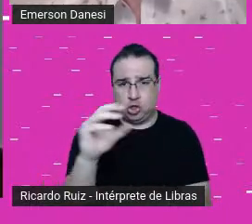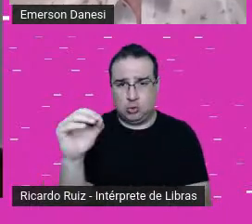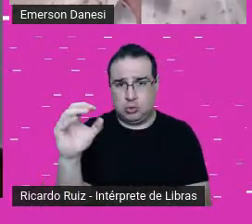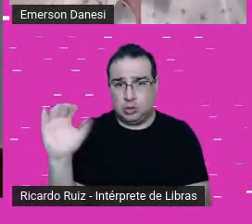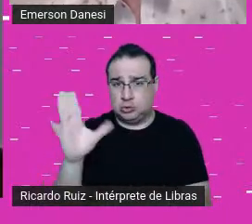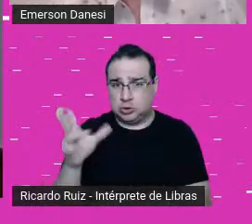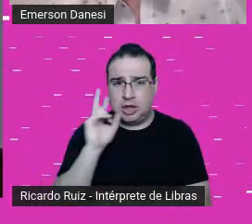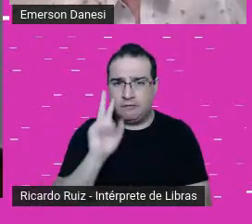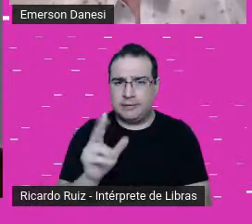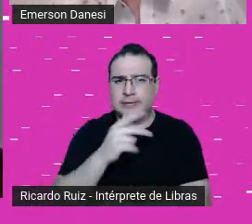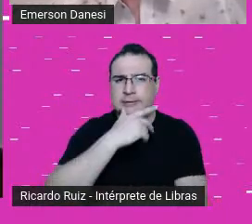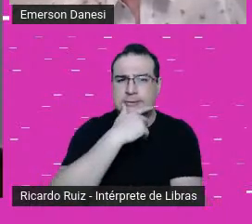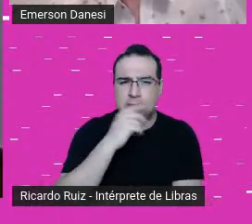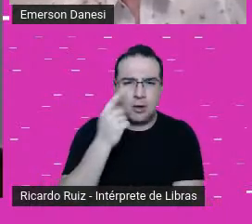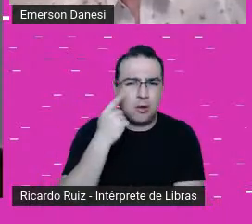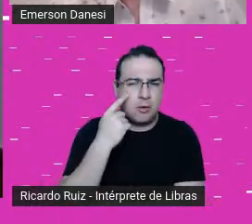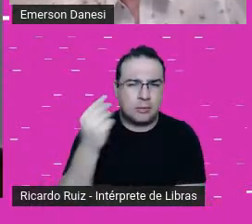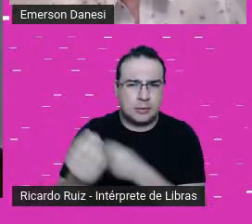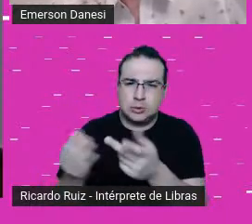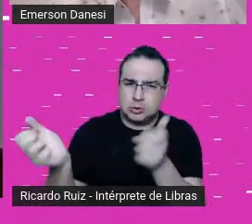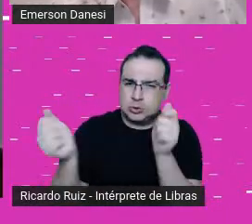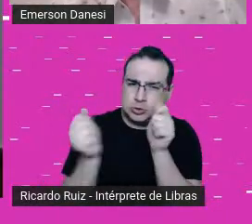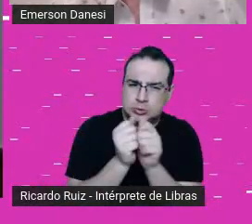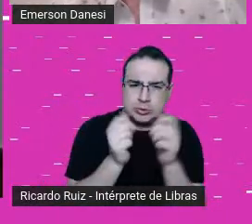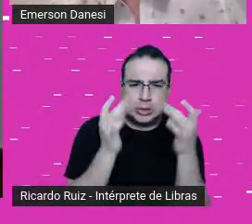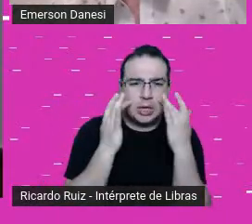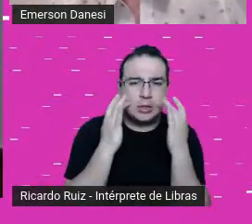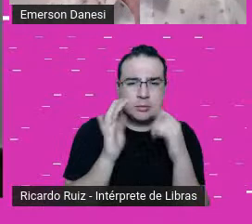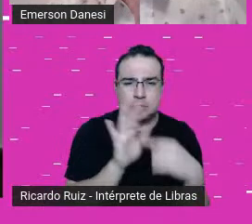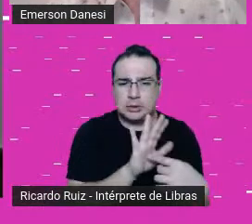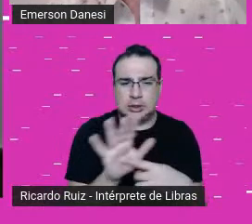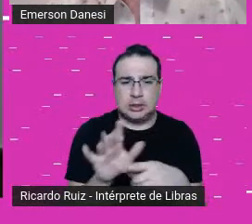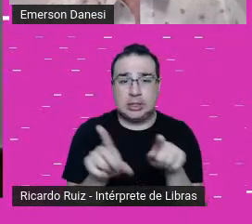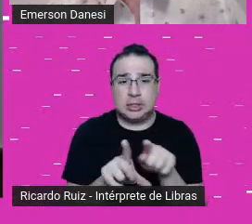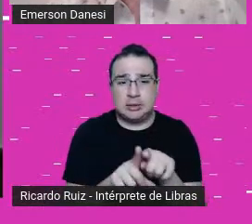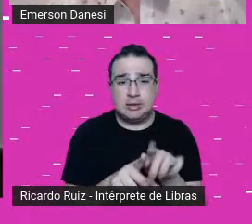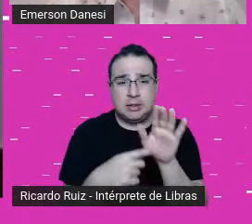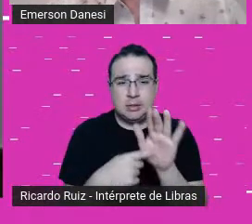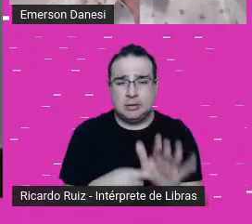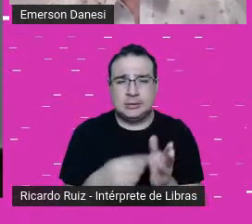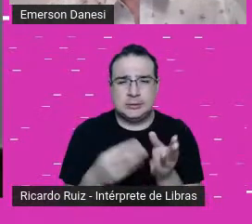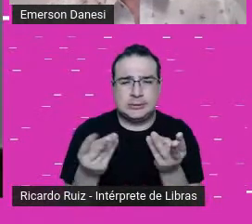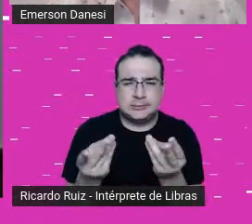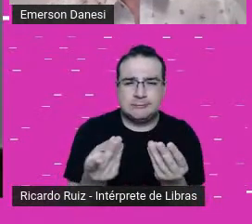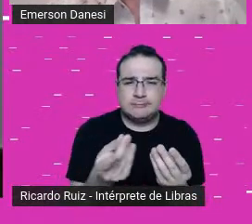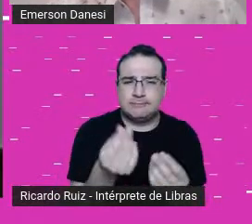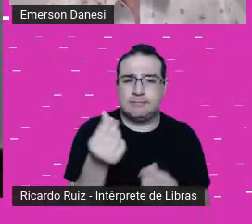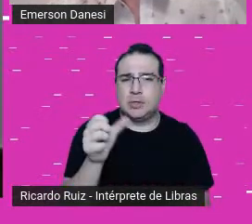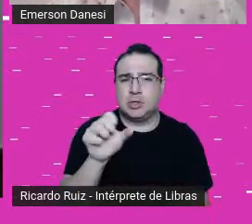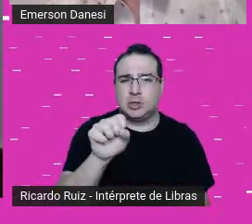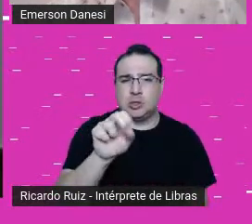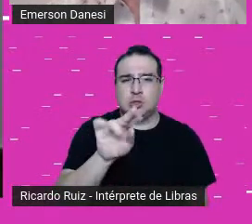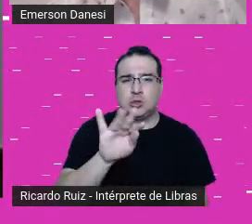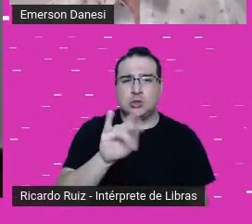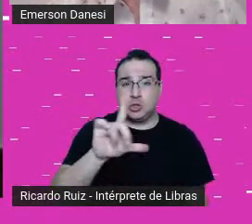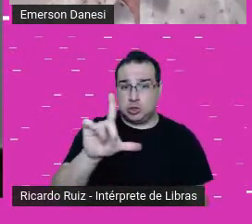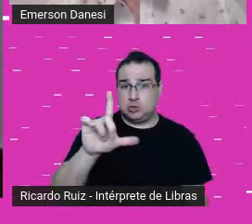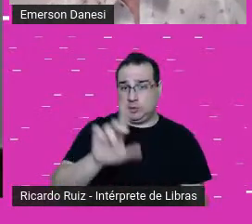para aquilo e já tentando trazer isso no teatro de uma maneira sutil, mas muito forte.